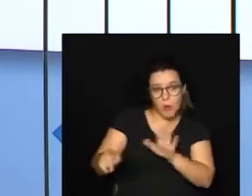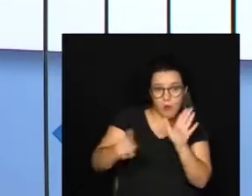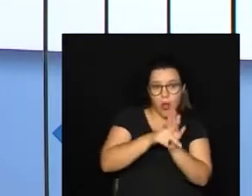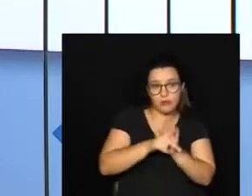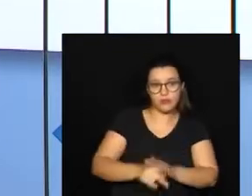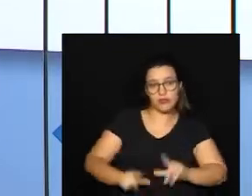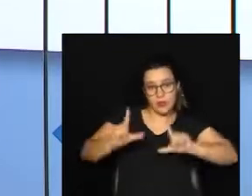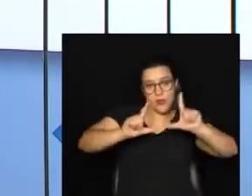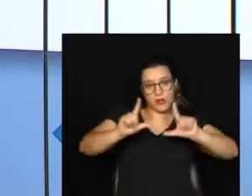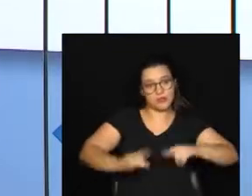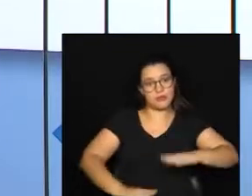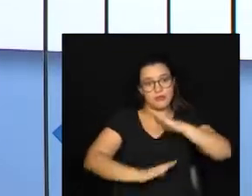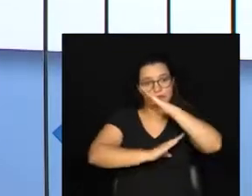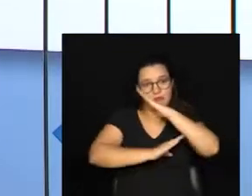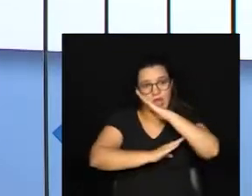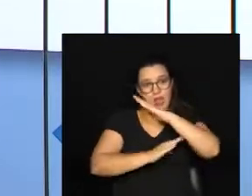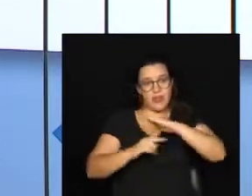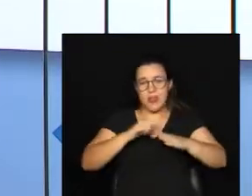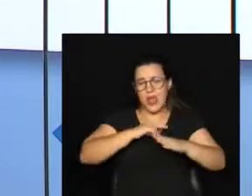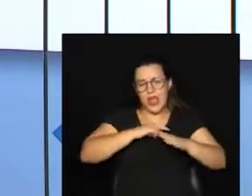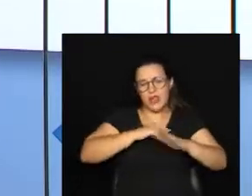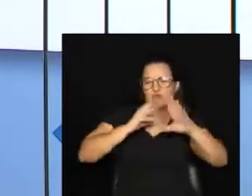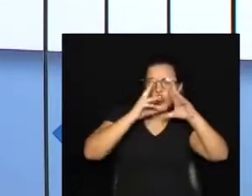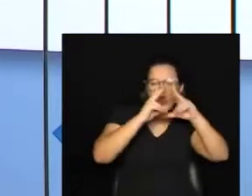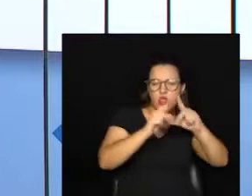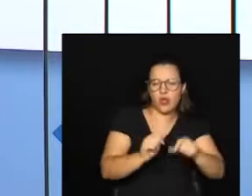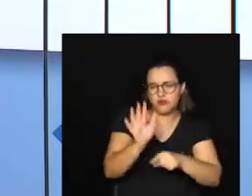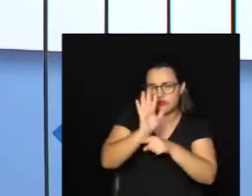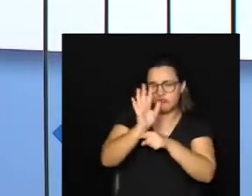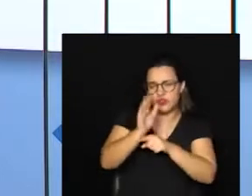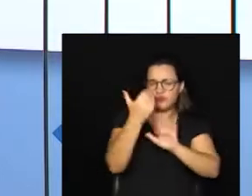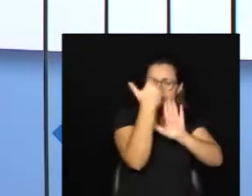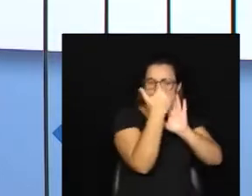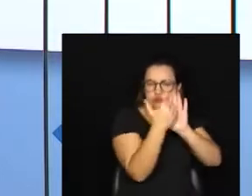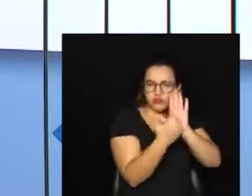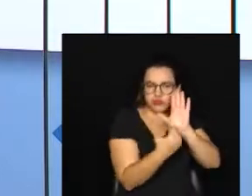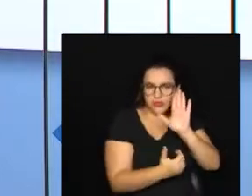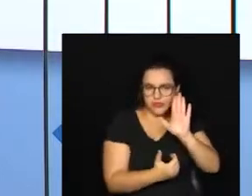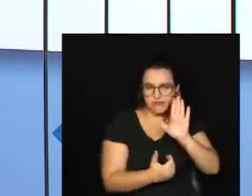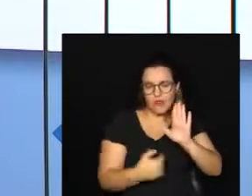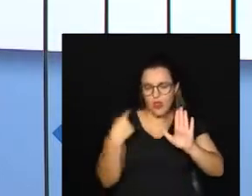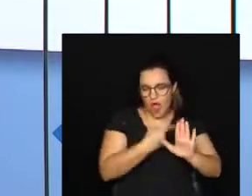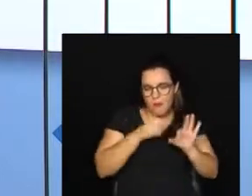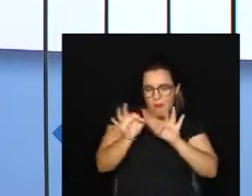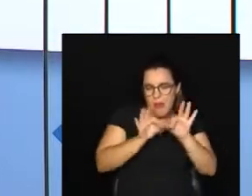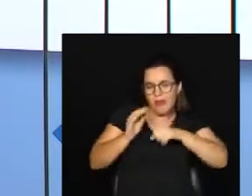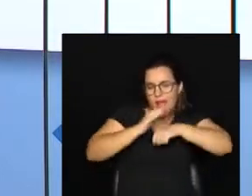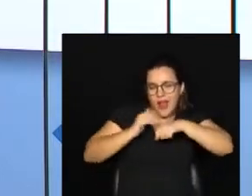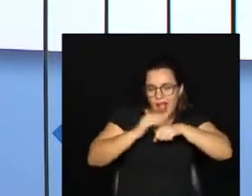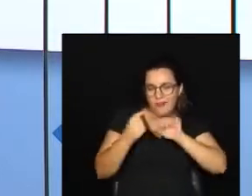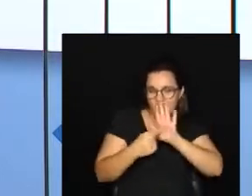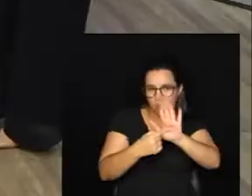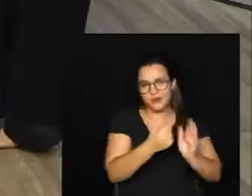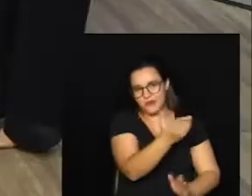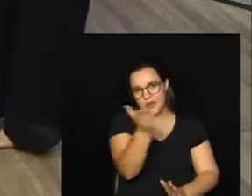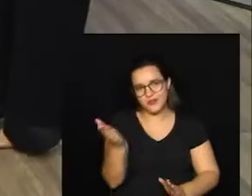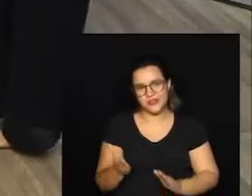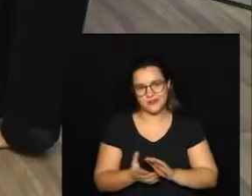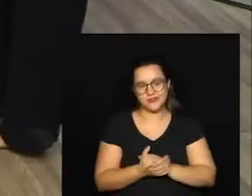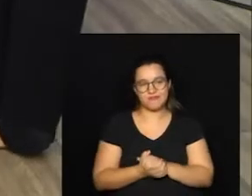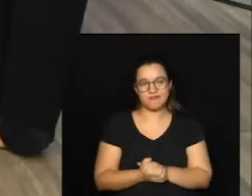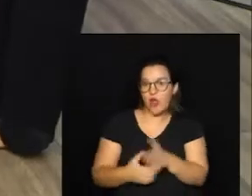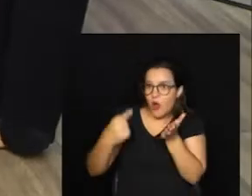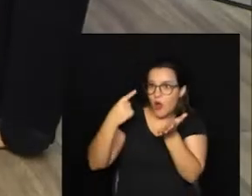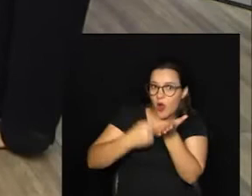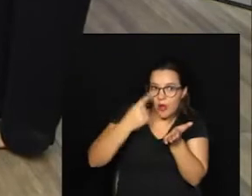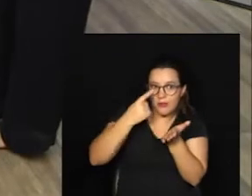youtube.com/TV Câmara Campinas, que tem todos os vídeos disponíveis da programação aqui, que é feita com muito carinho para você aí de casa. Combinado